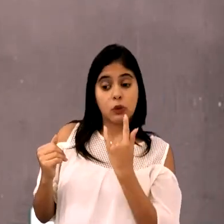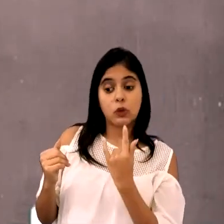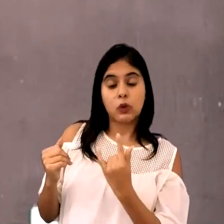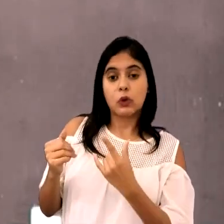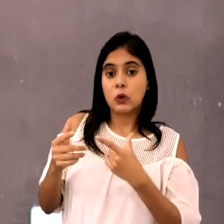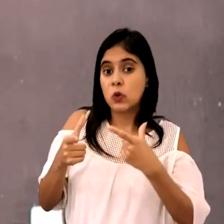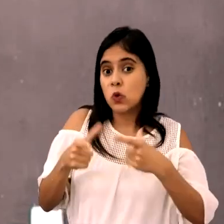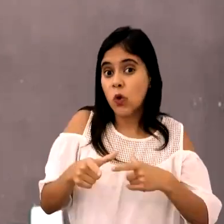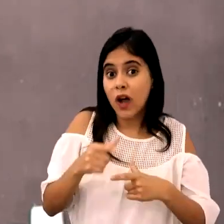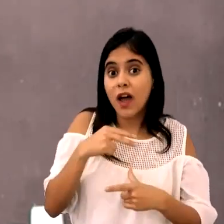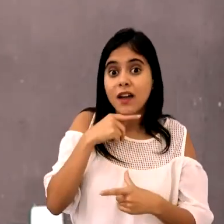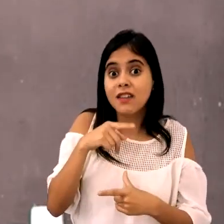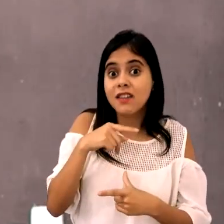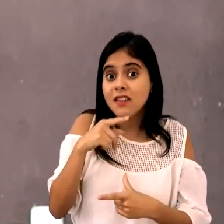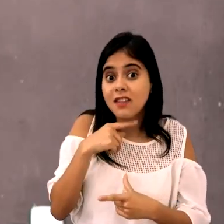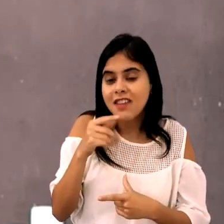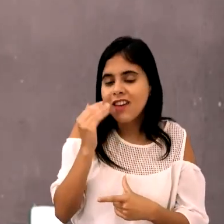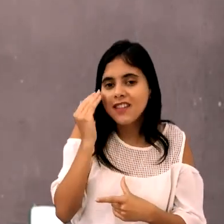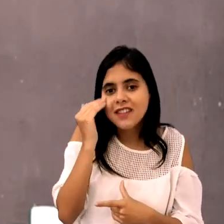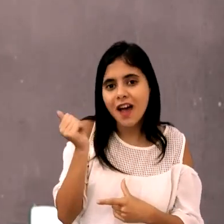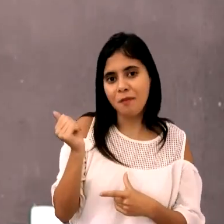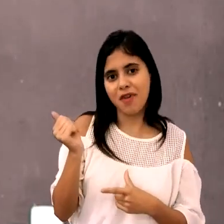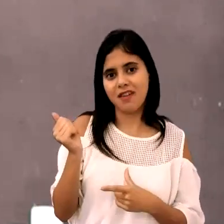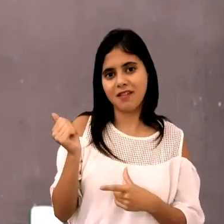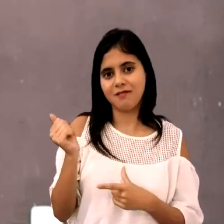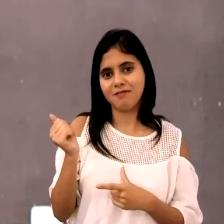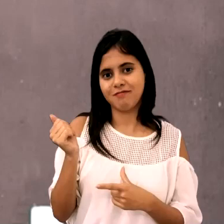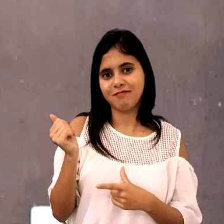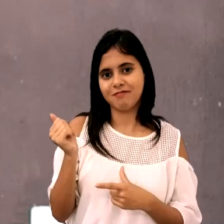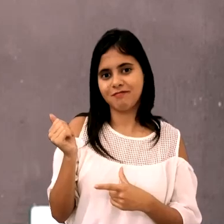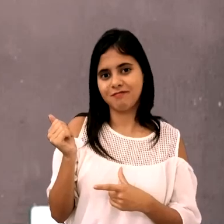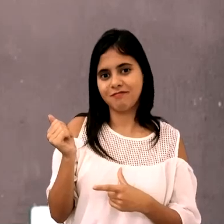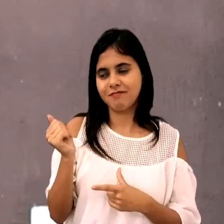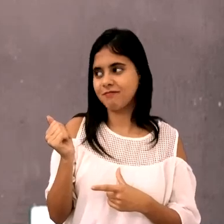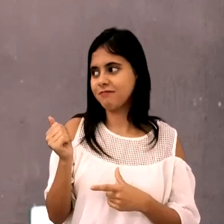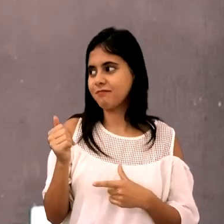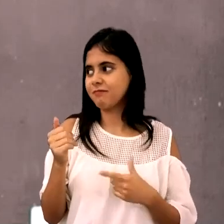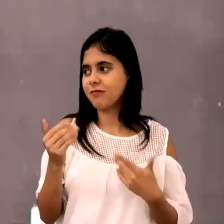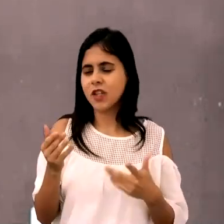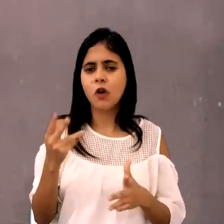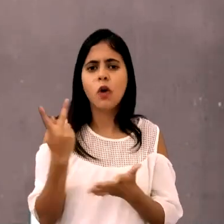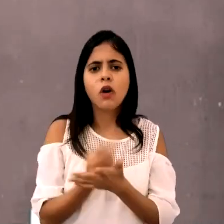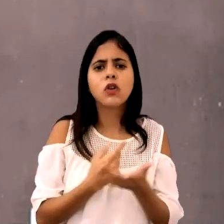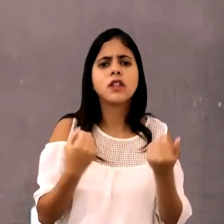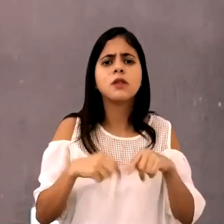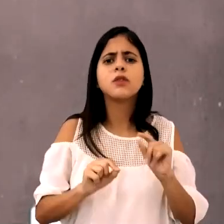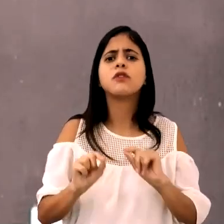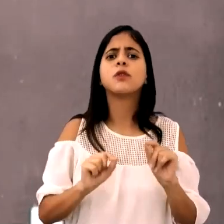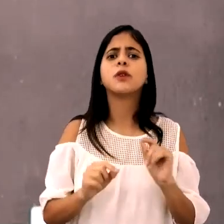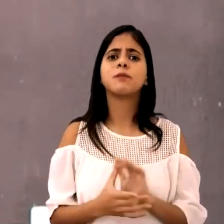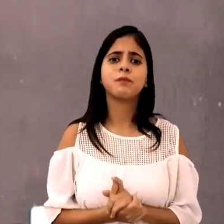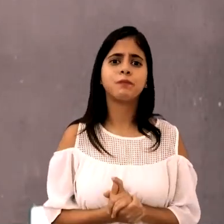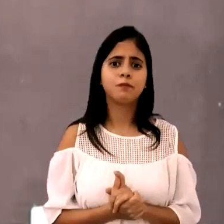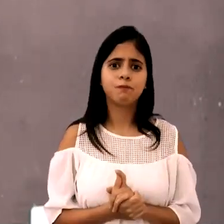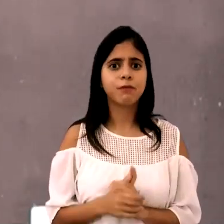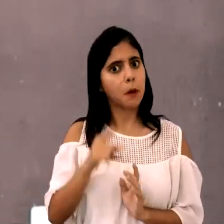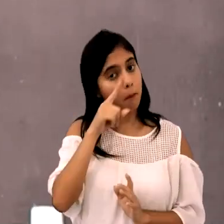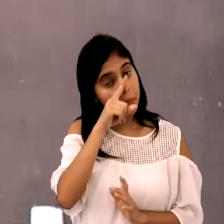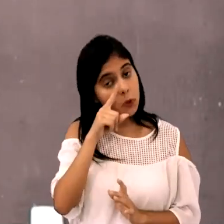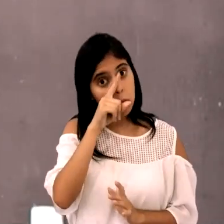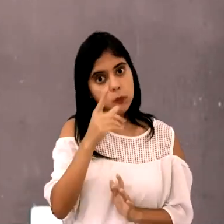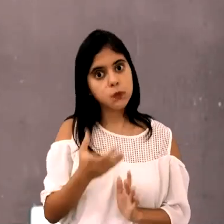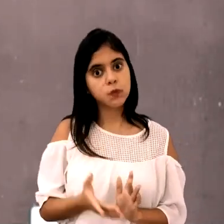Num lugar que ninguém sabe onde eles estão. O que é que poderia acontecer daí? Muito